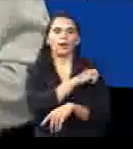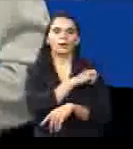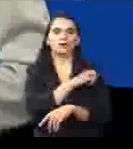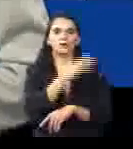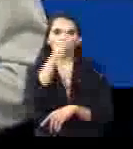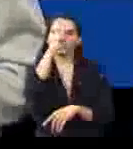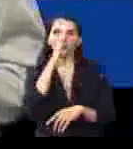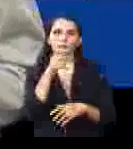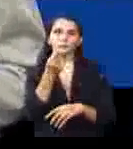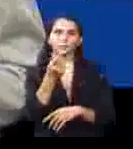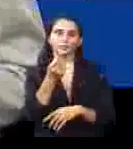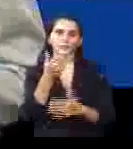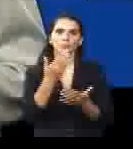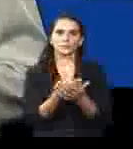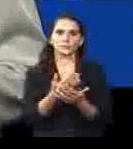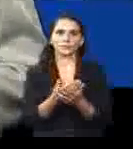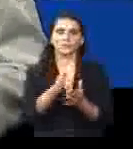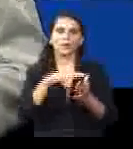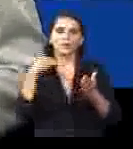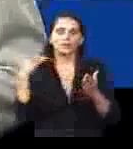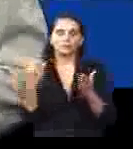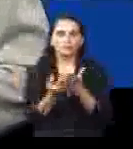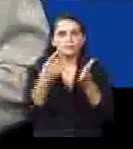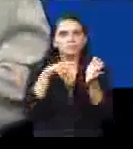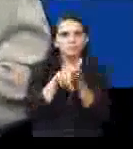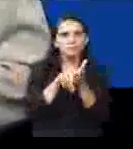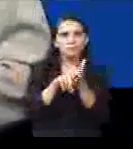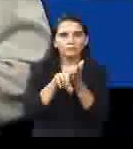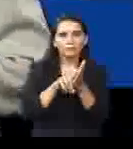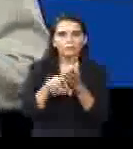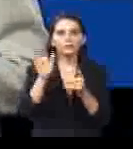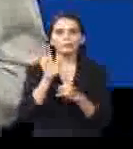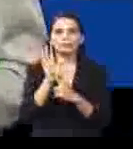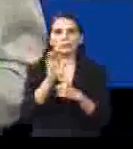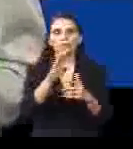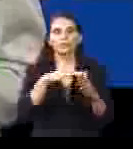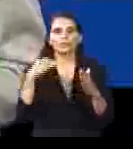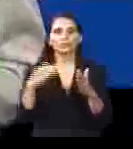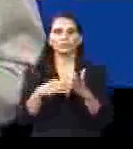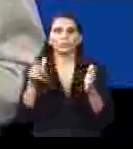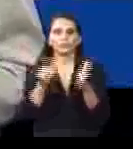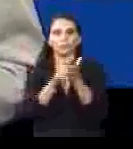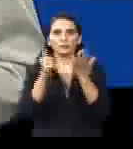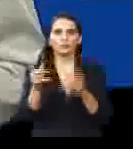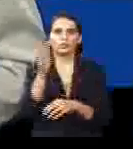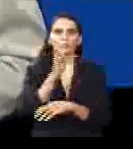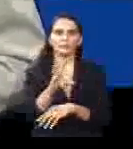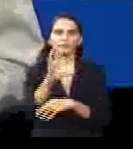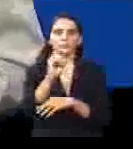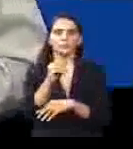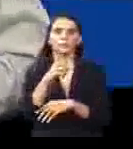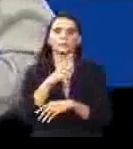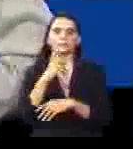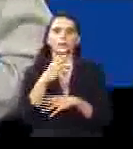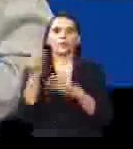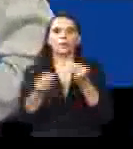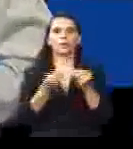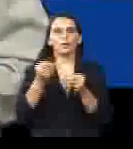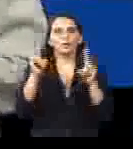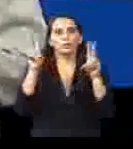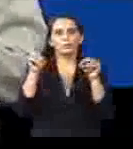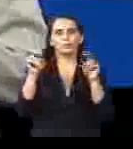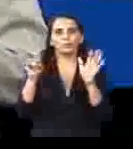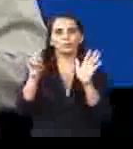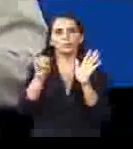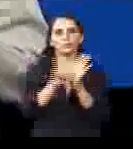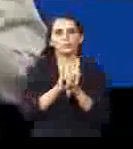científica júnior e visa analisar todas as matérias jornalísticas veiculadas na imprensa do Tocantins que tenham como temática